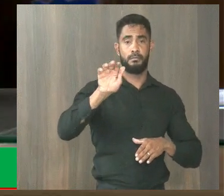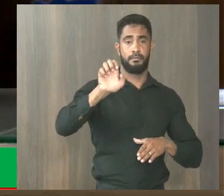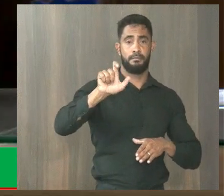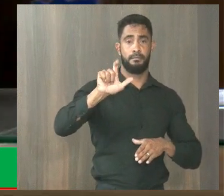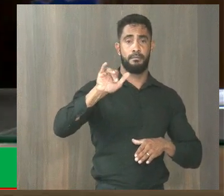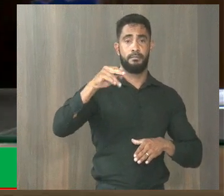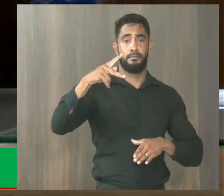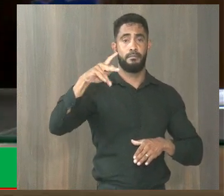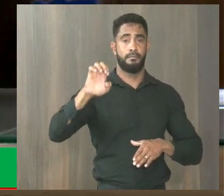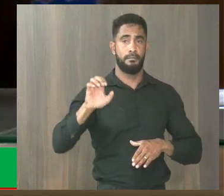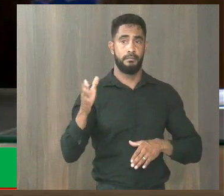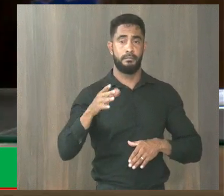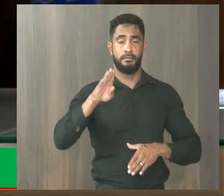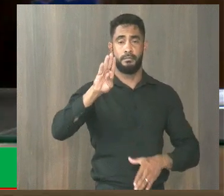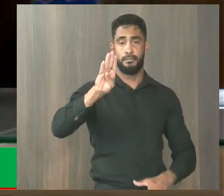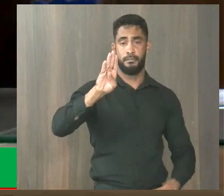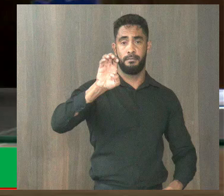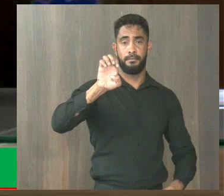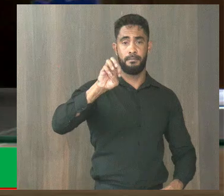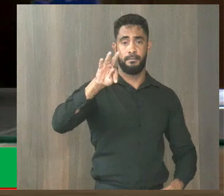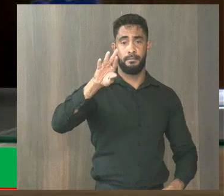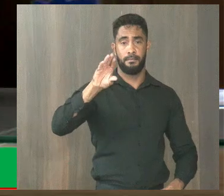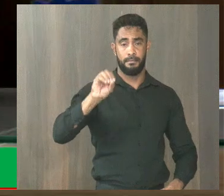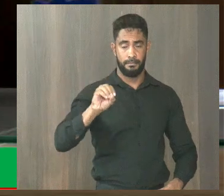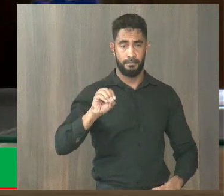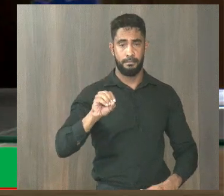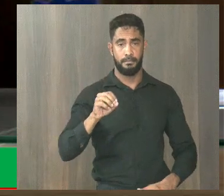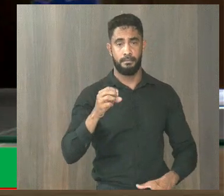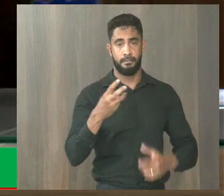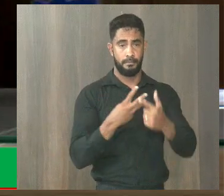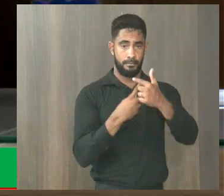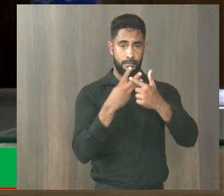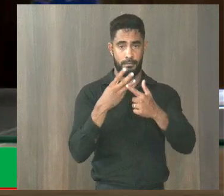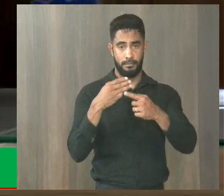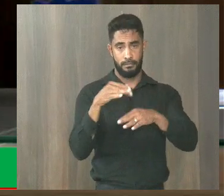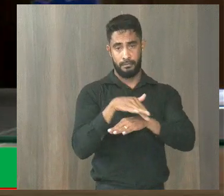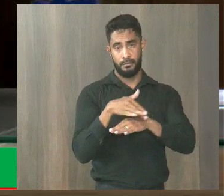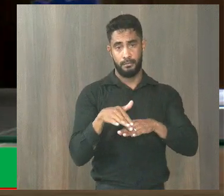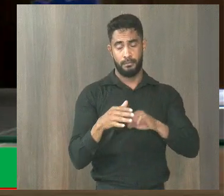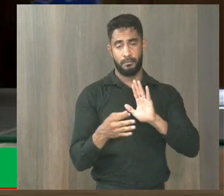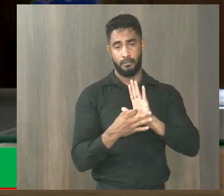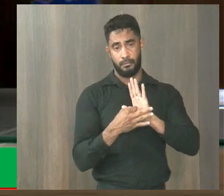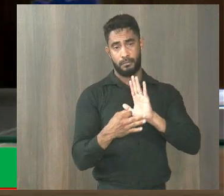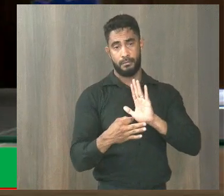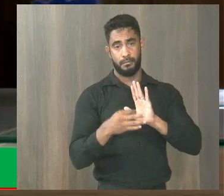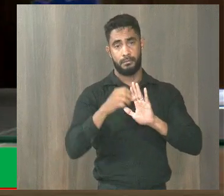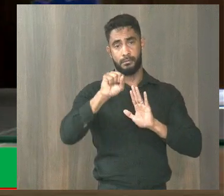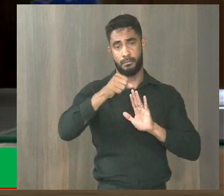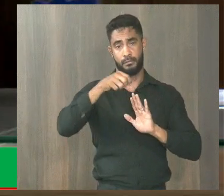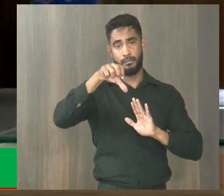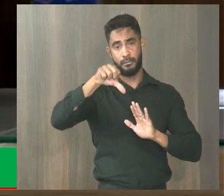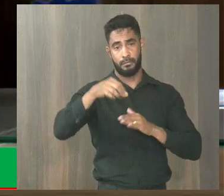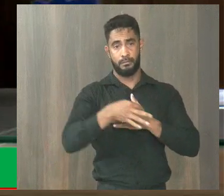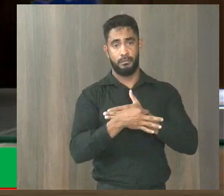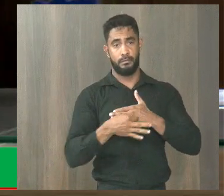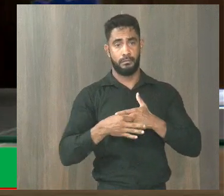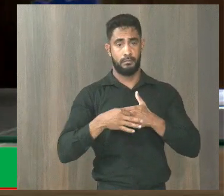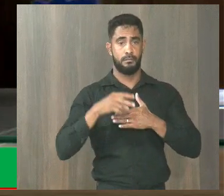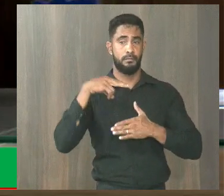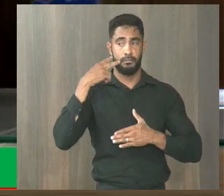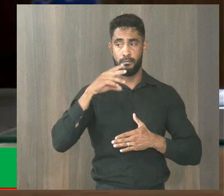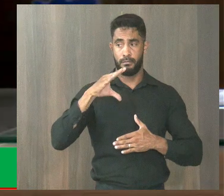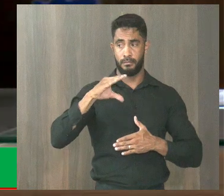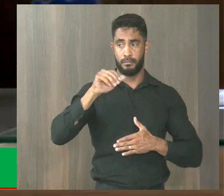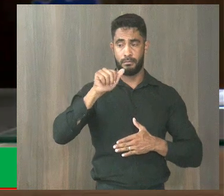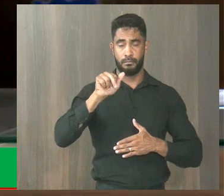Novo. Rua Bento Soares, bairro Santa Cruz. Indicação de necessidade 049-2024, de autoria da vereadora Carmelina de